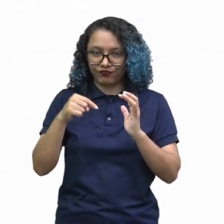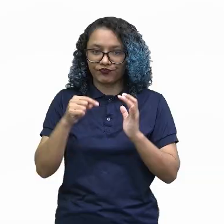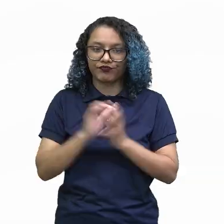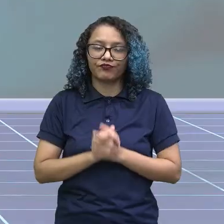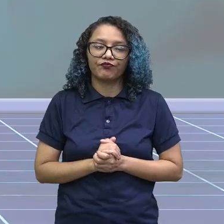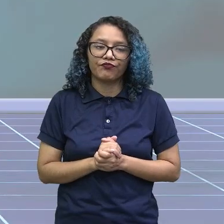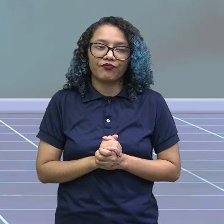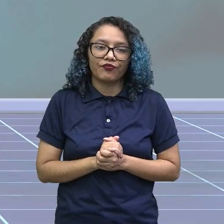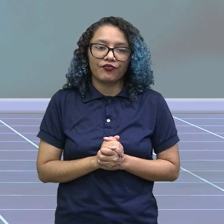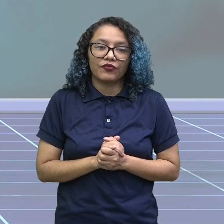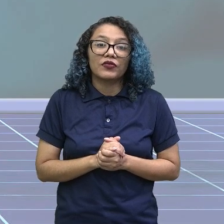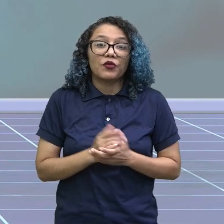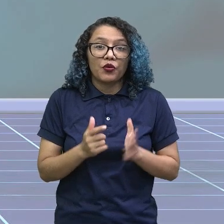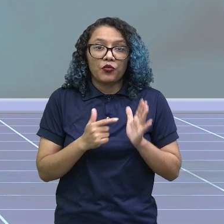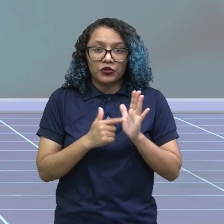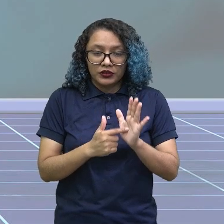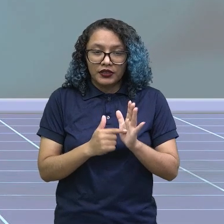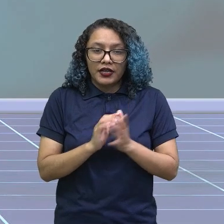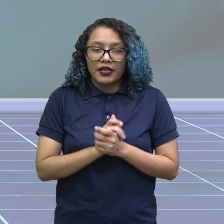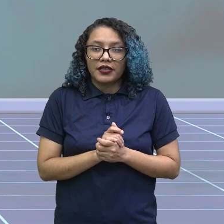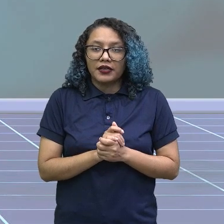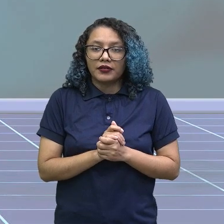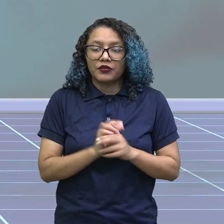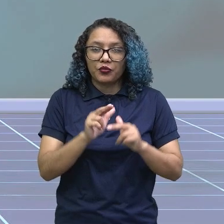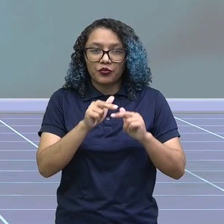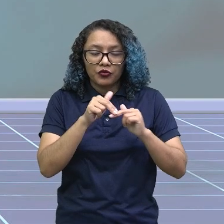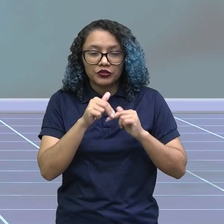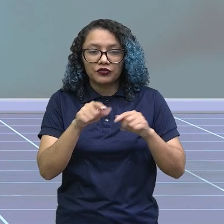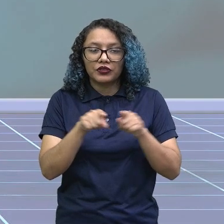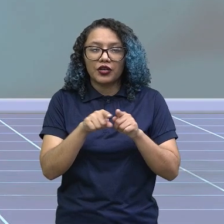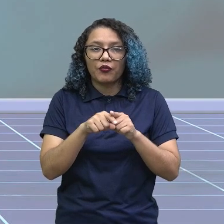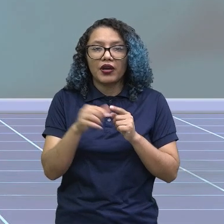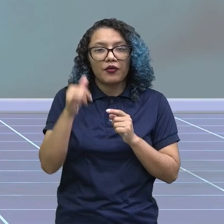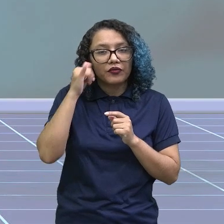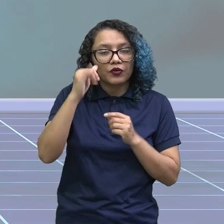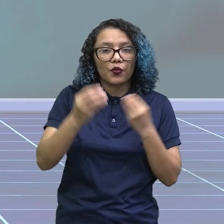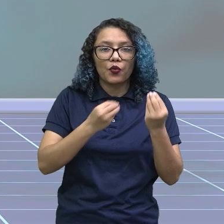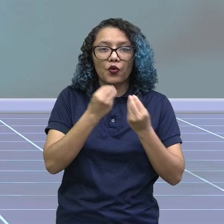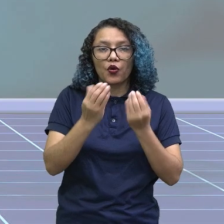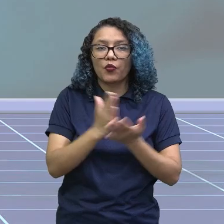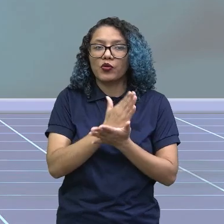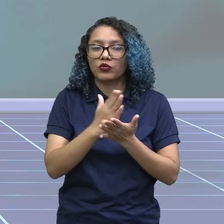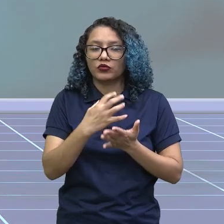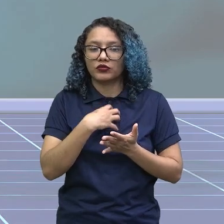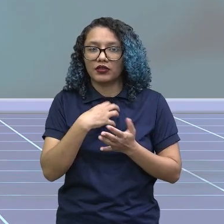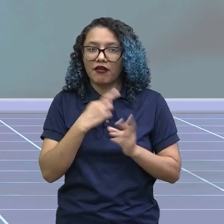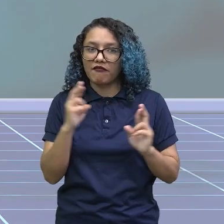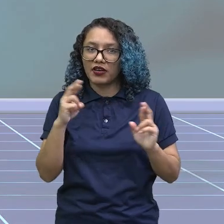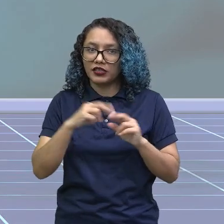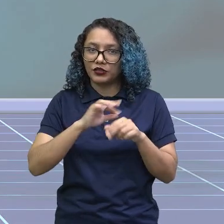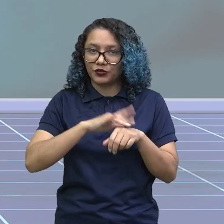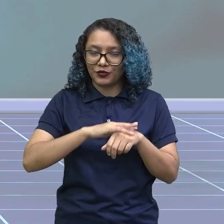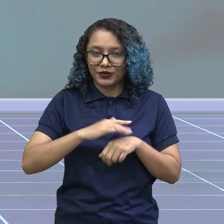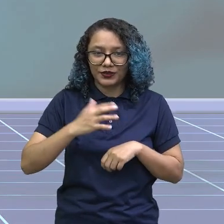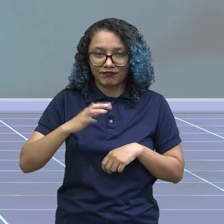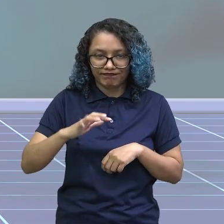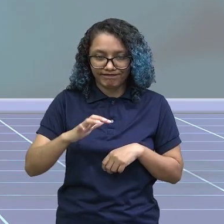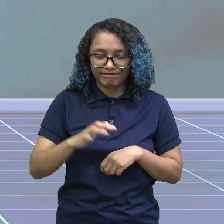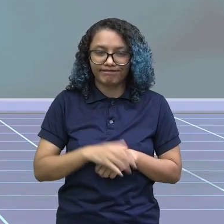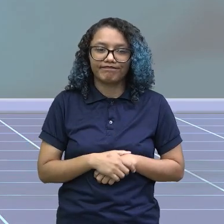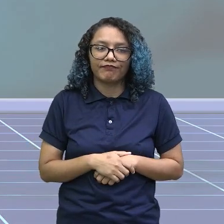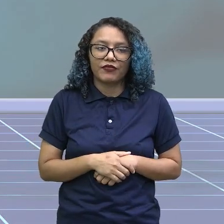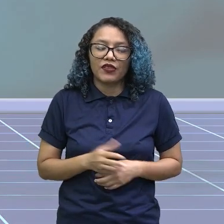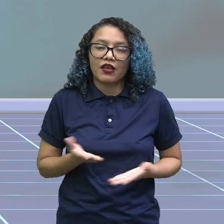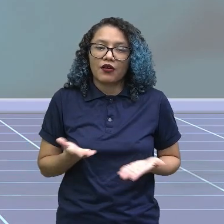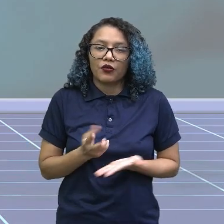o que pode ocasionar e como pode prevenir ali alguns sintomas relacionados à doença de Parkinson. Vamos então